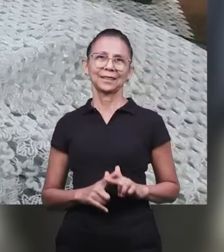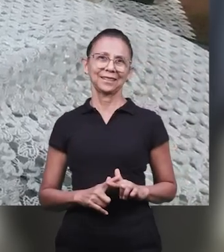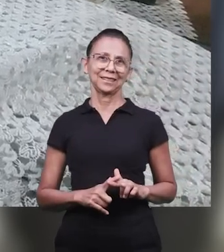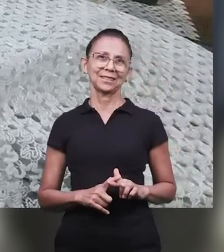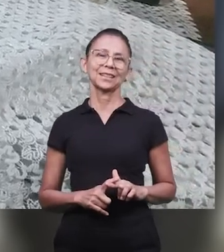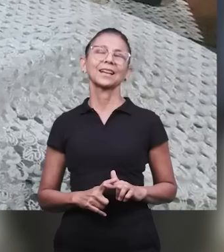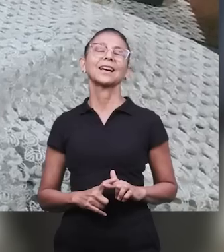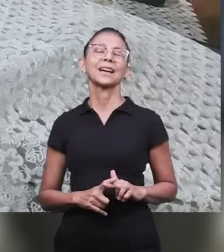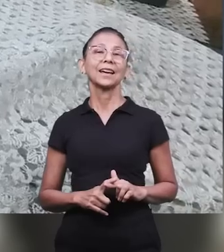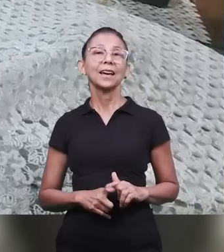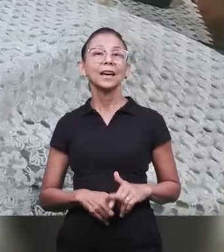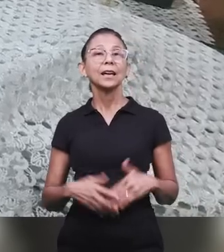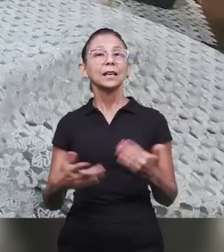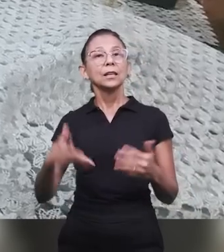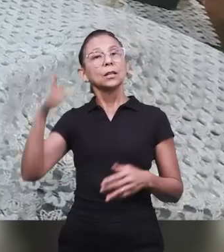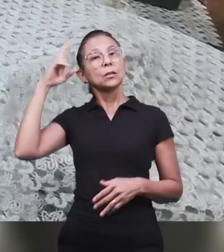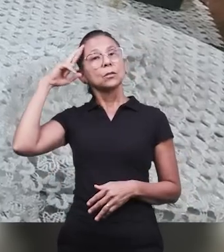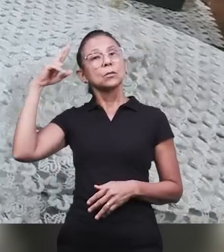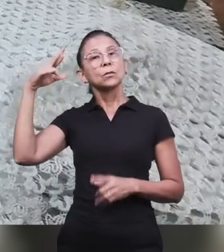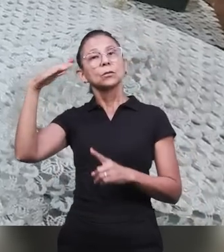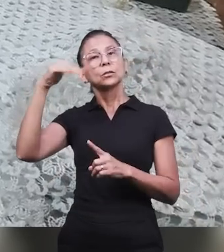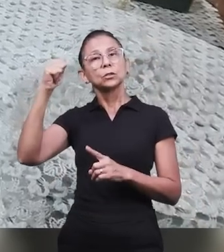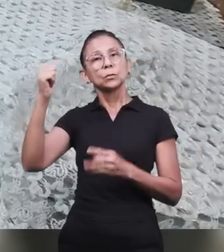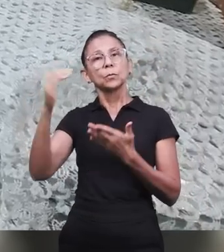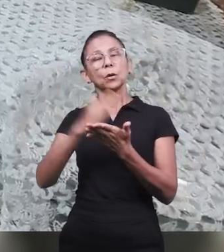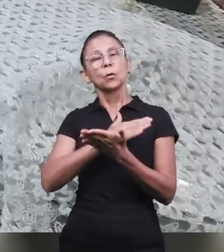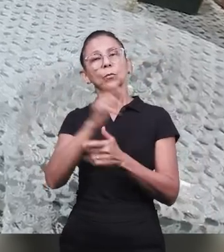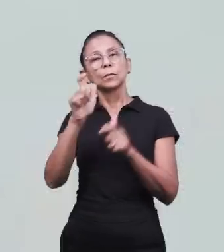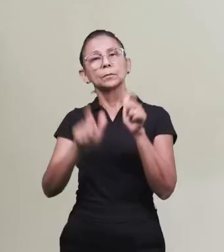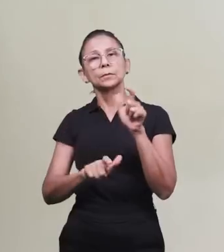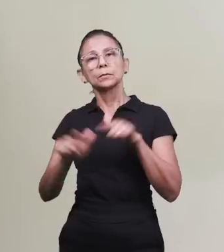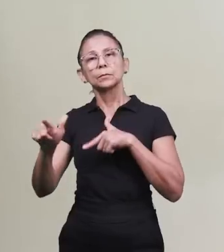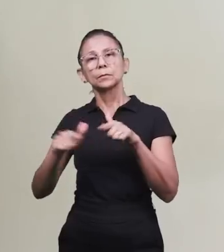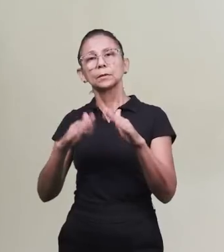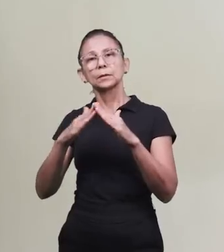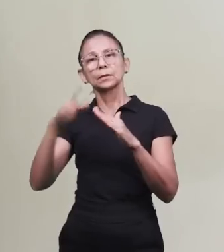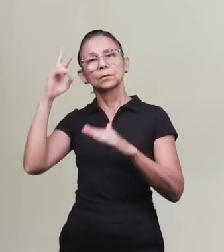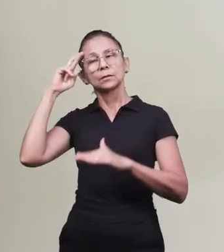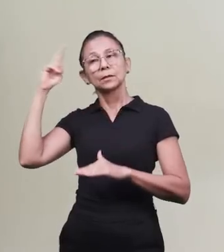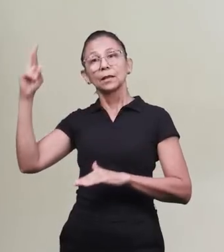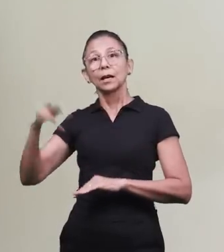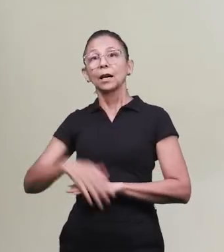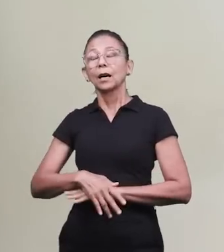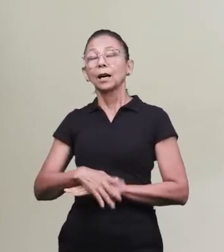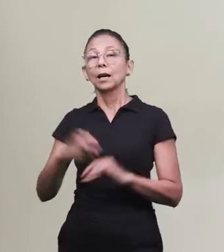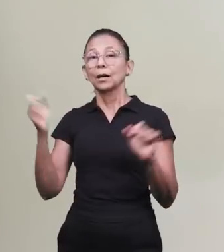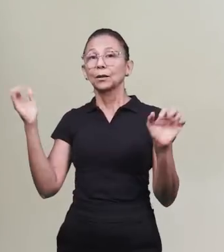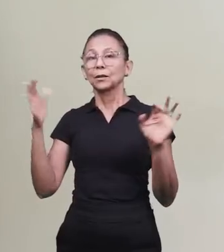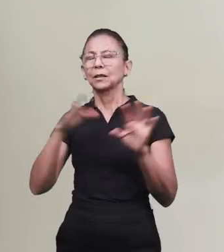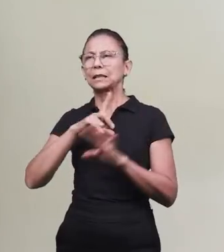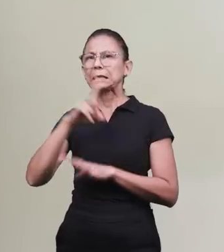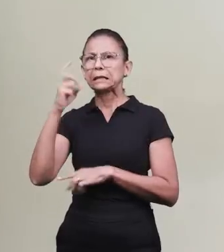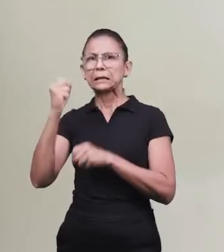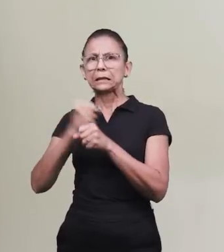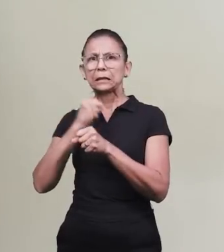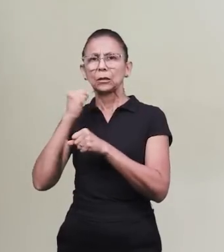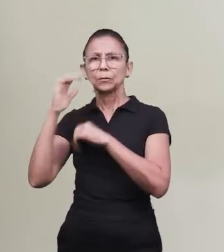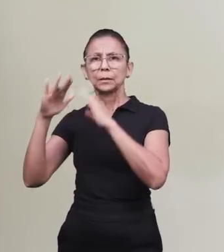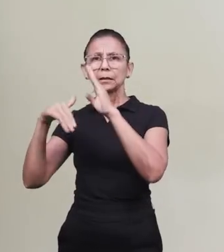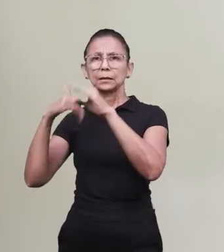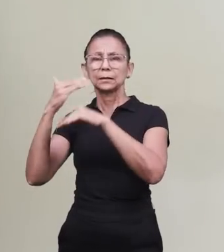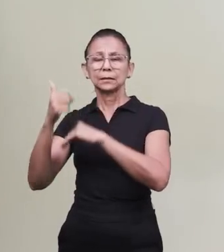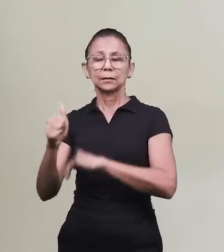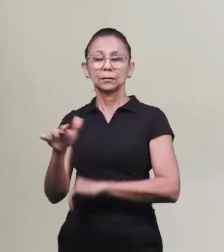Senhor chamou para o serviço na casa do Senhor alguns irmãos. Glória a Deus em vermos a obra do Senhor crescendo e prosperando na